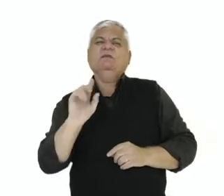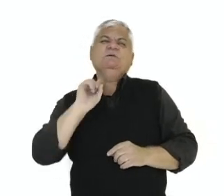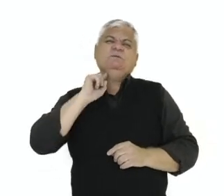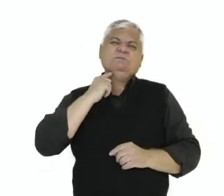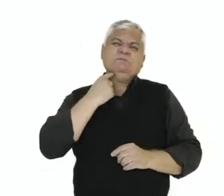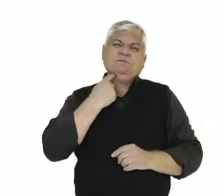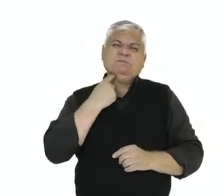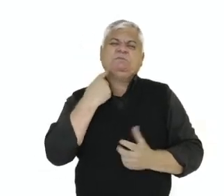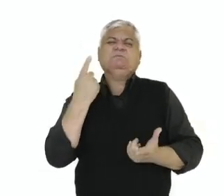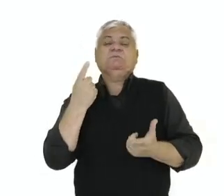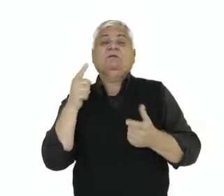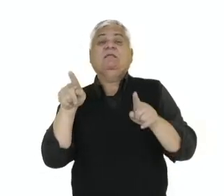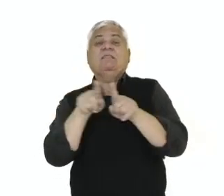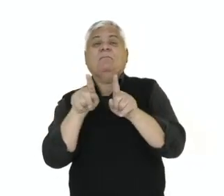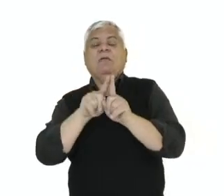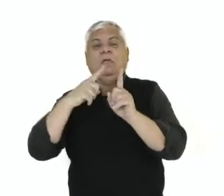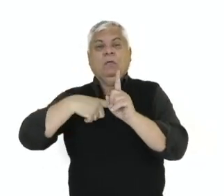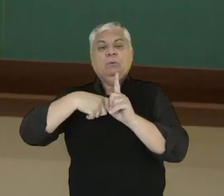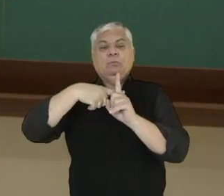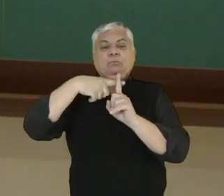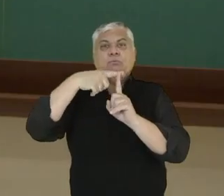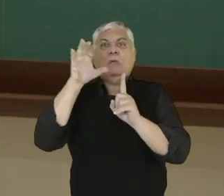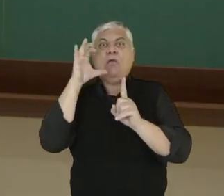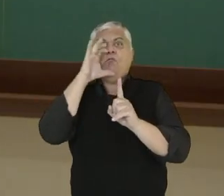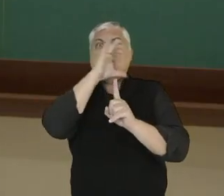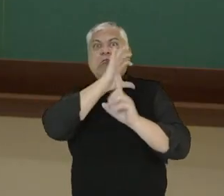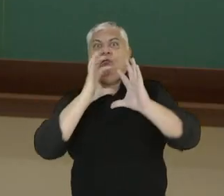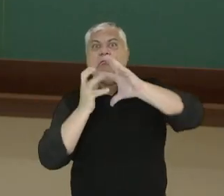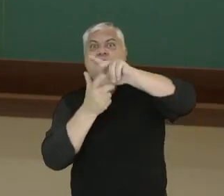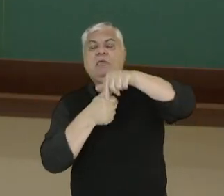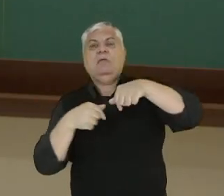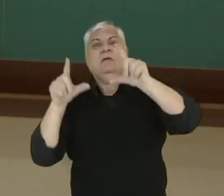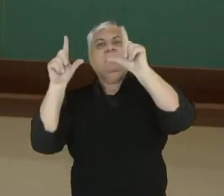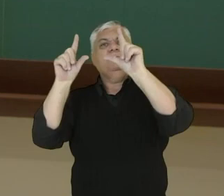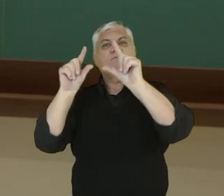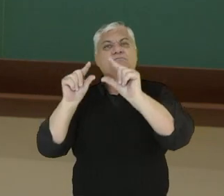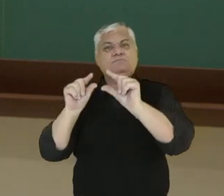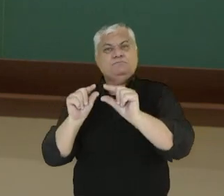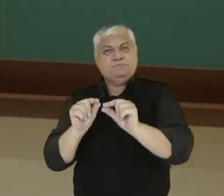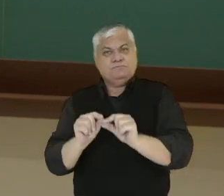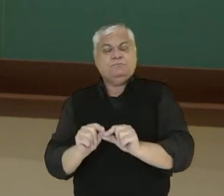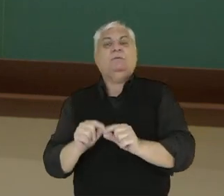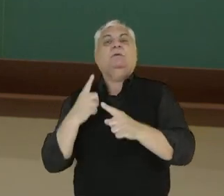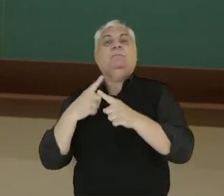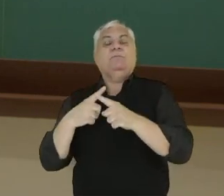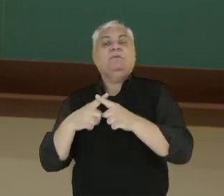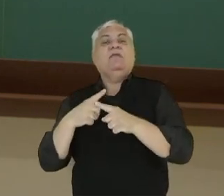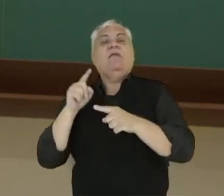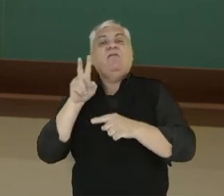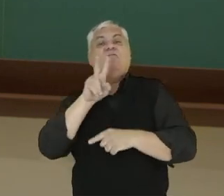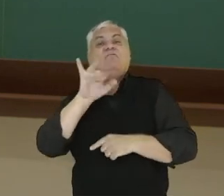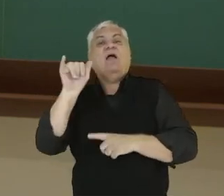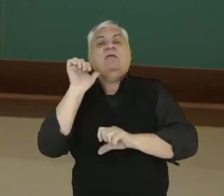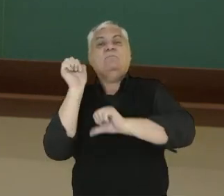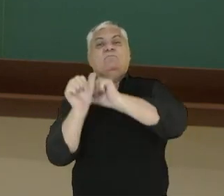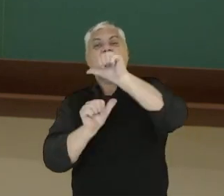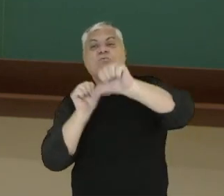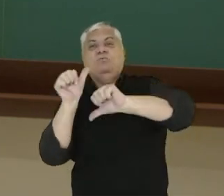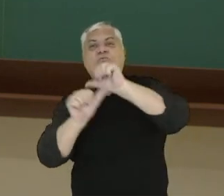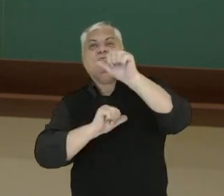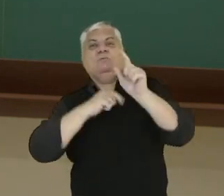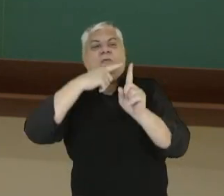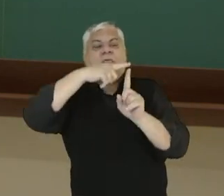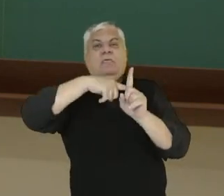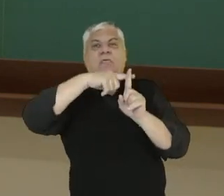do aquecimento global. Toda essa característica de alteração da atmosfera vai afetar na mudança das